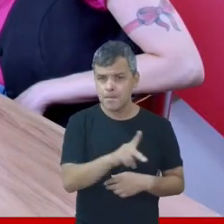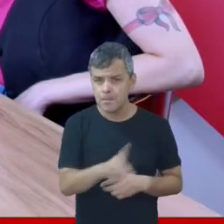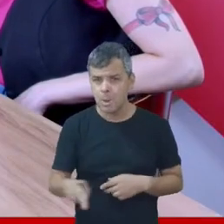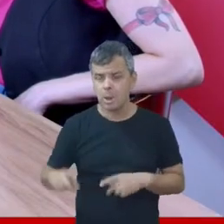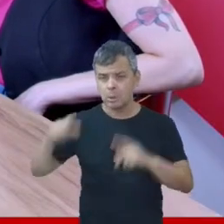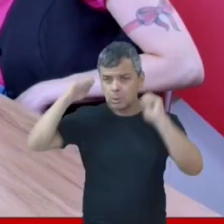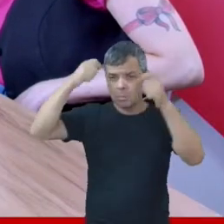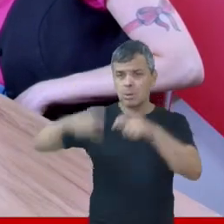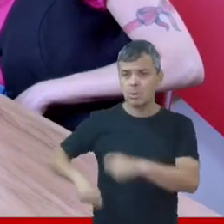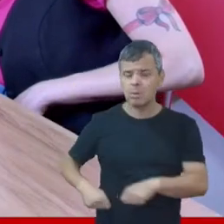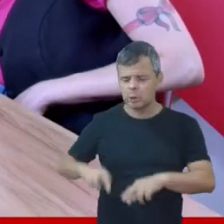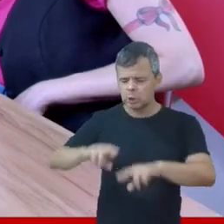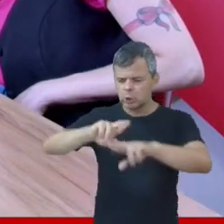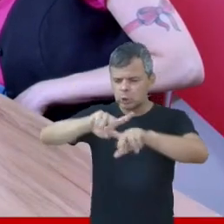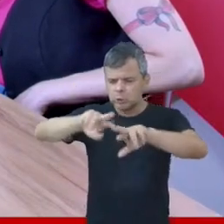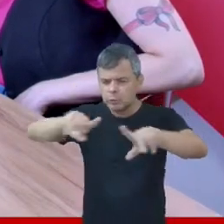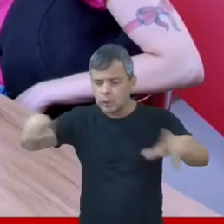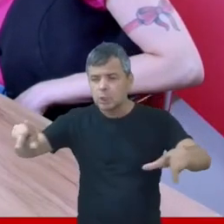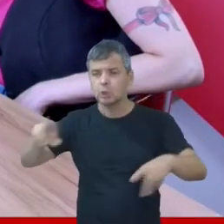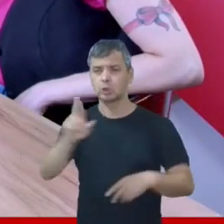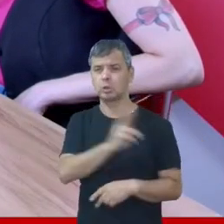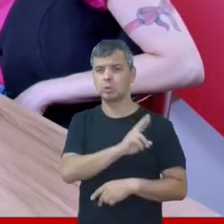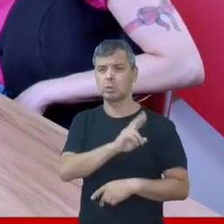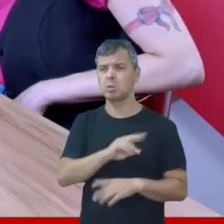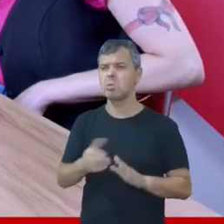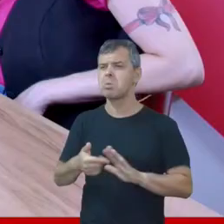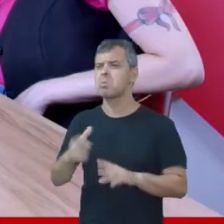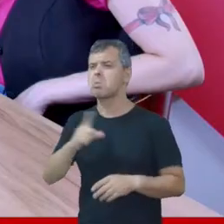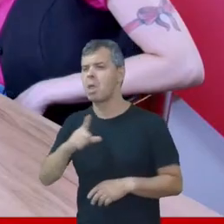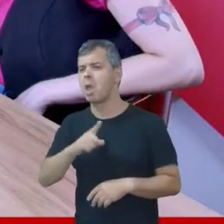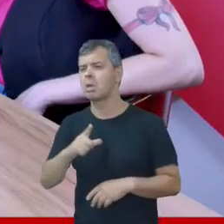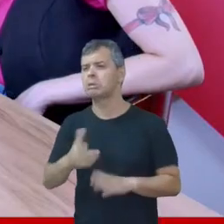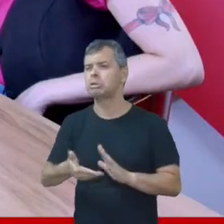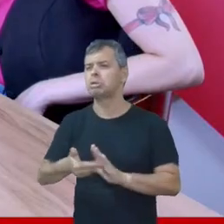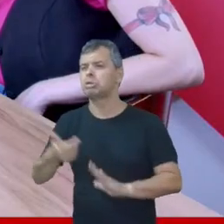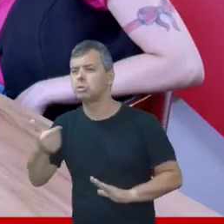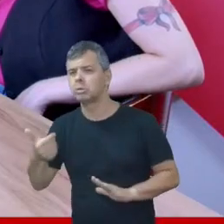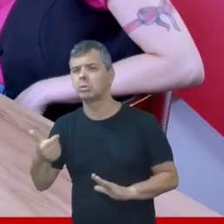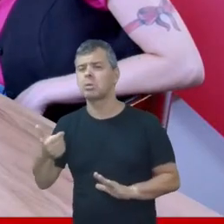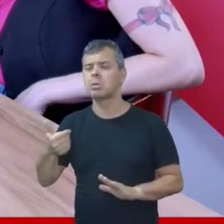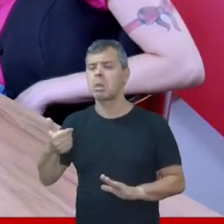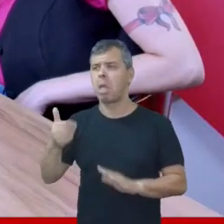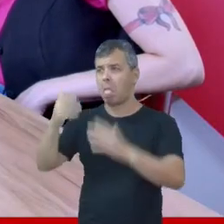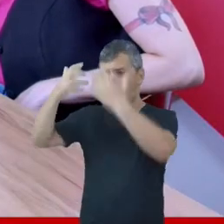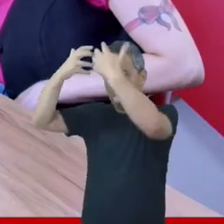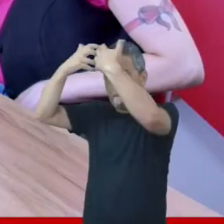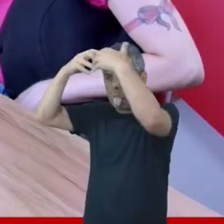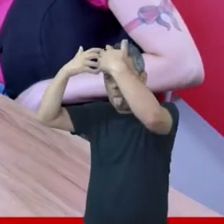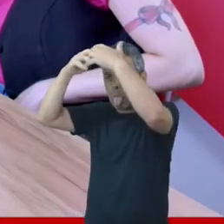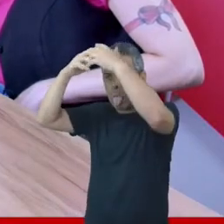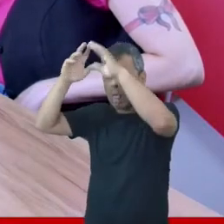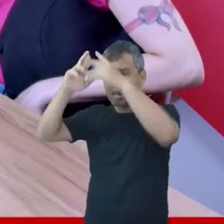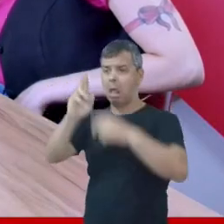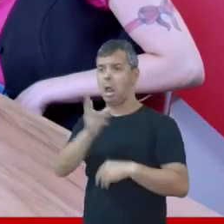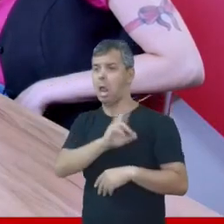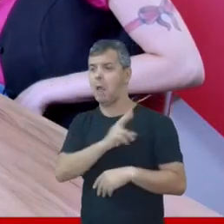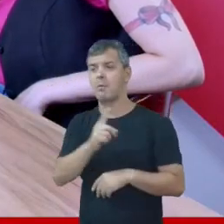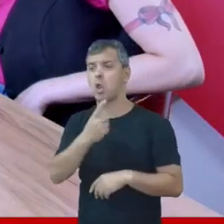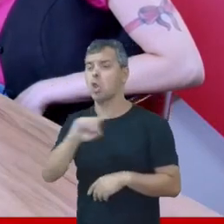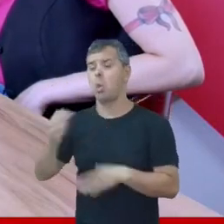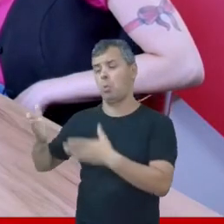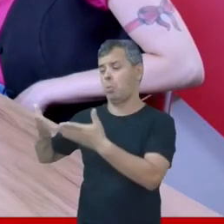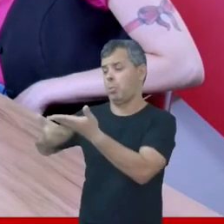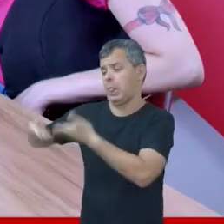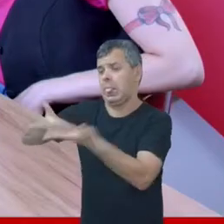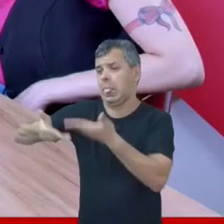religiões, porque é isso, a gente precisa tirar esse estigma que existe na cabeça de muitas pessoas, que as religiões elas não dialogam